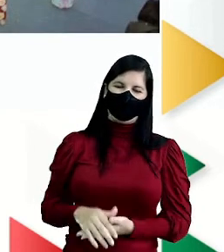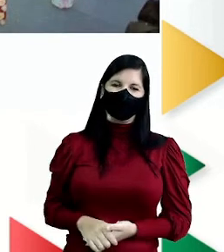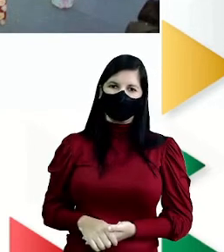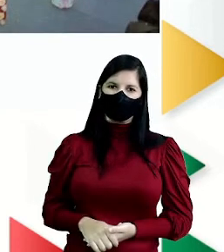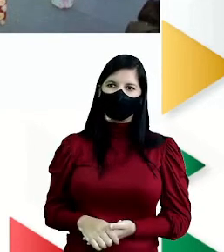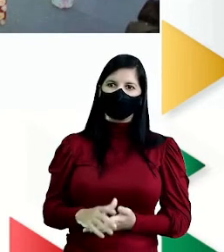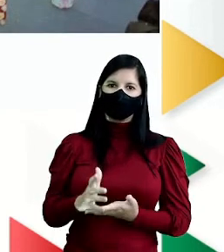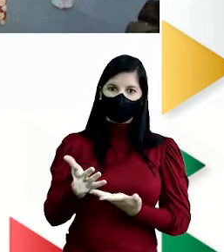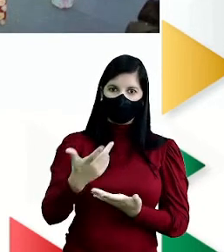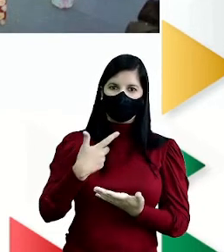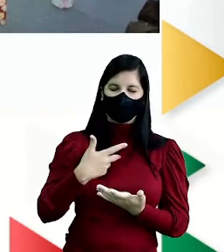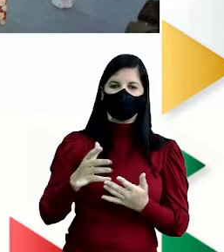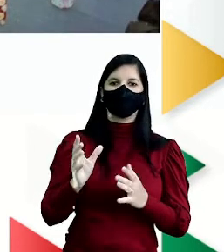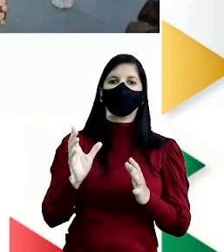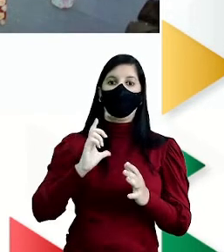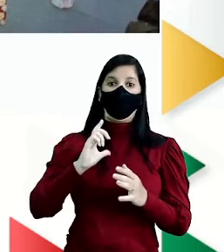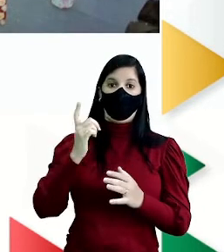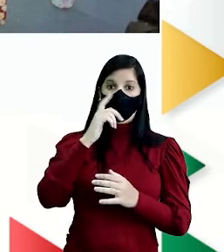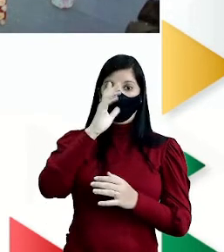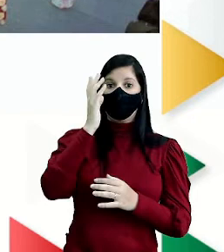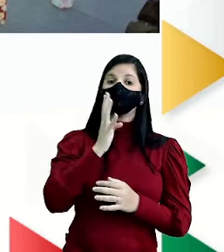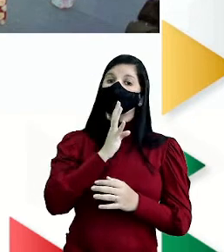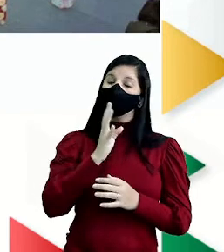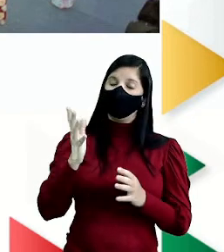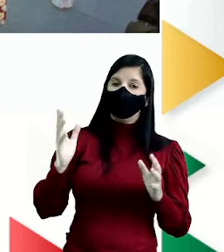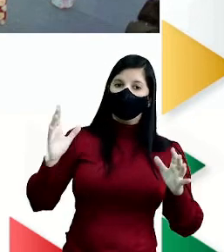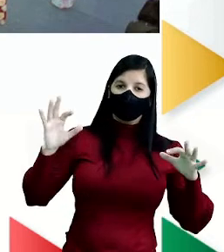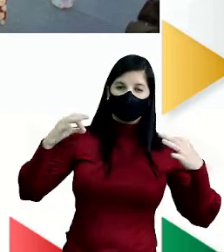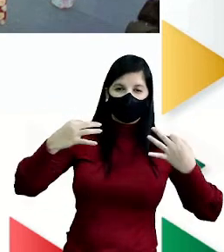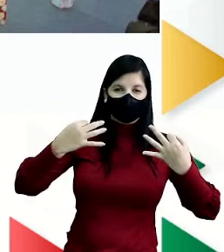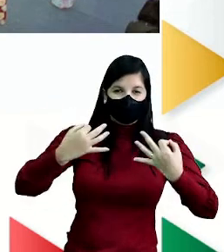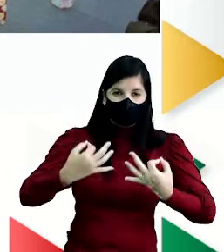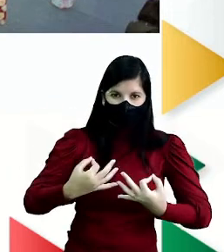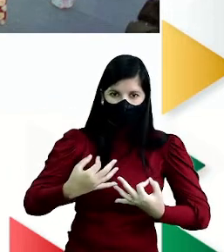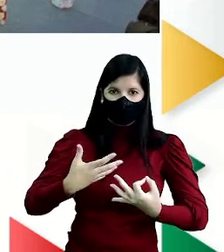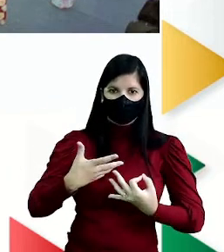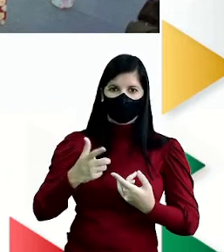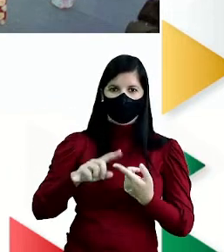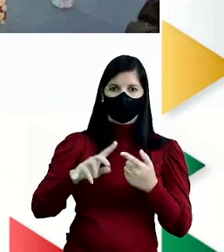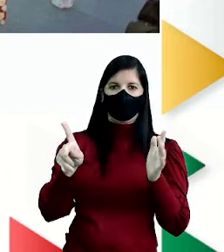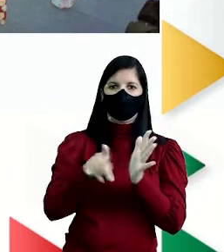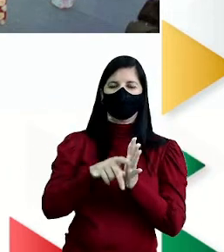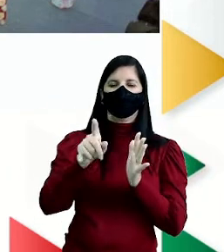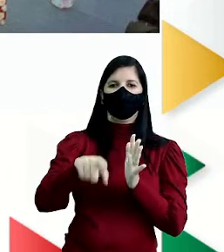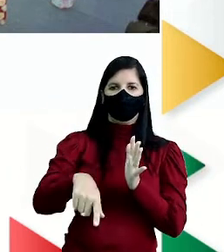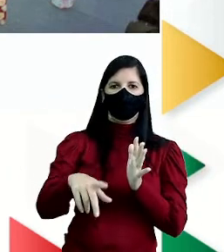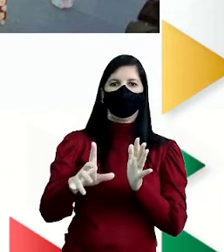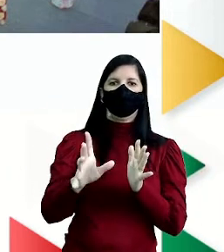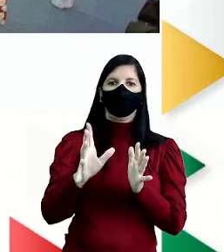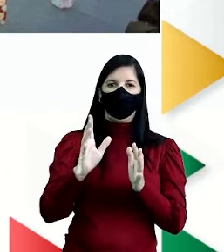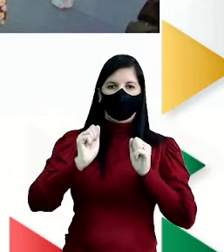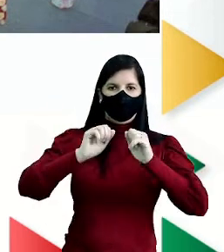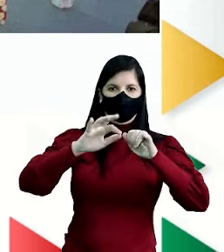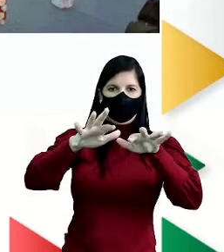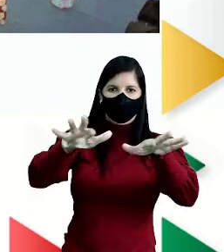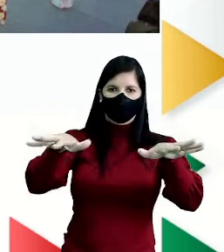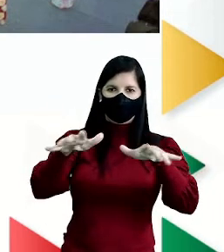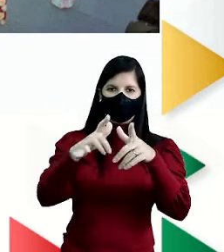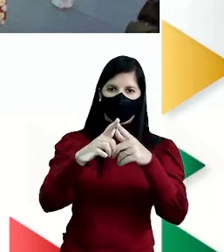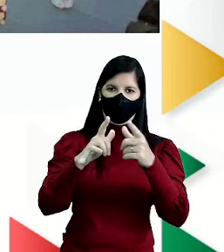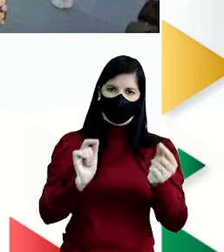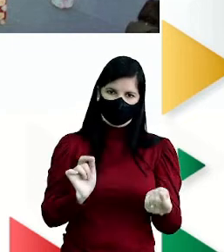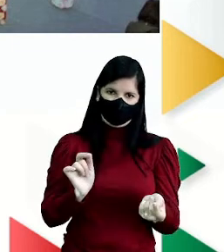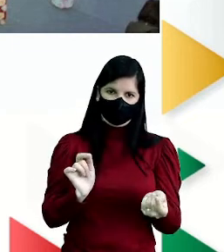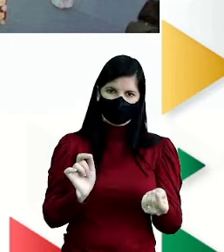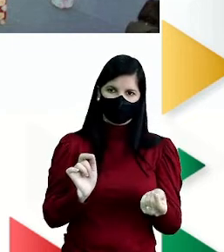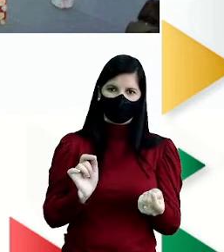influência do budismo, né, surgiu uma dança chamada Bon Odori. Lembrando que o budismo é bastante difundido no Japão, né, então